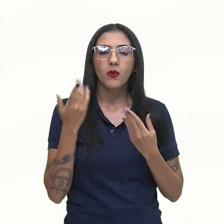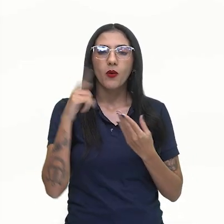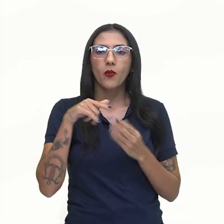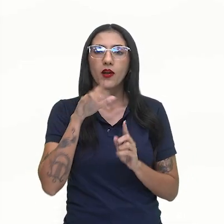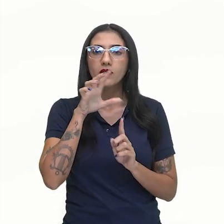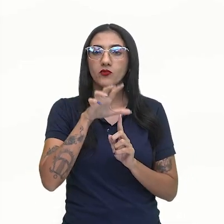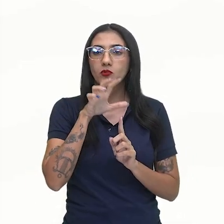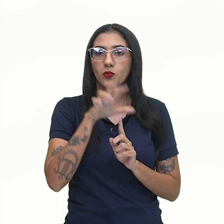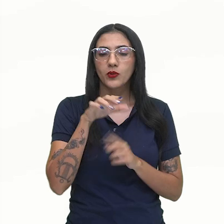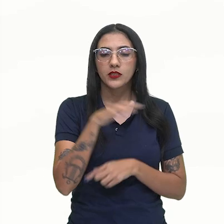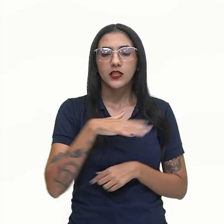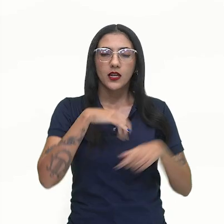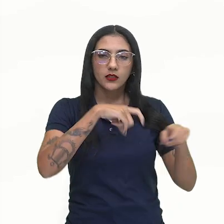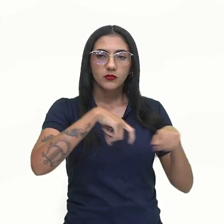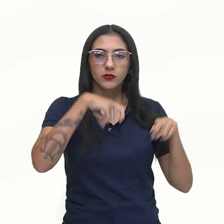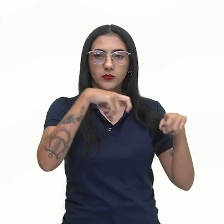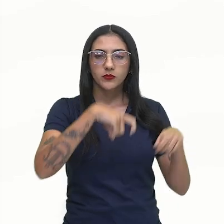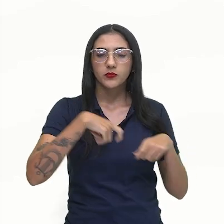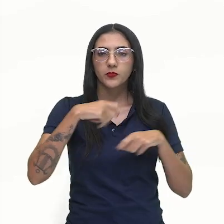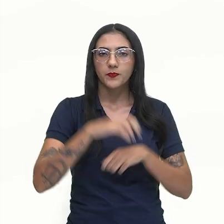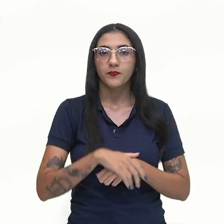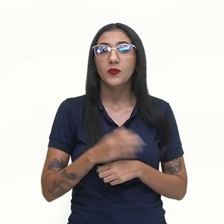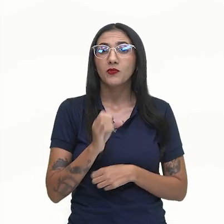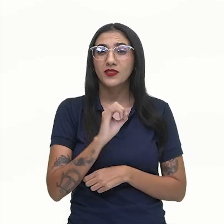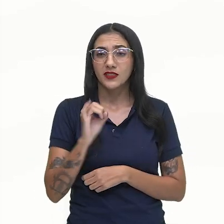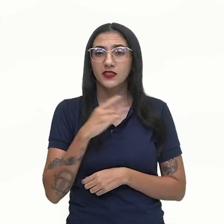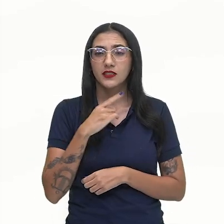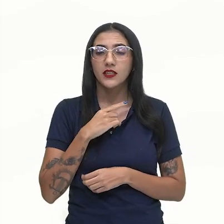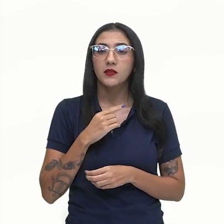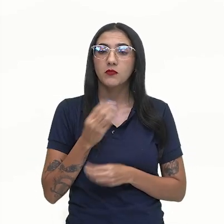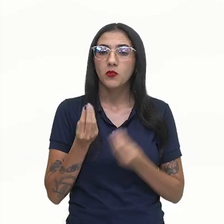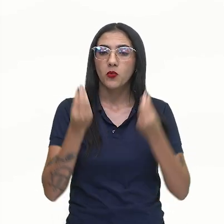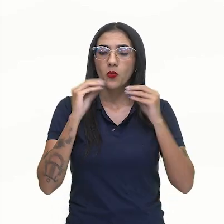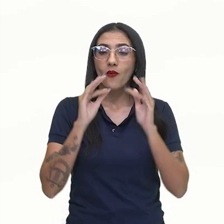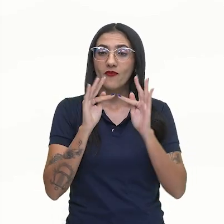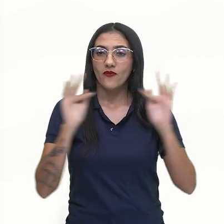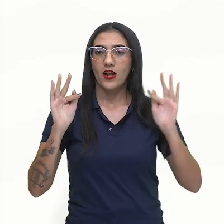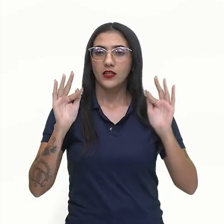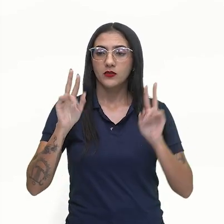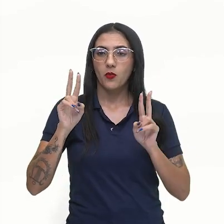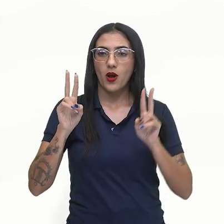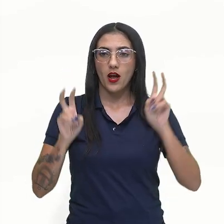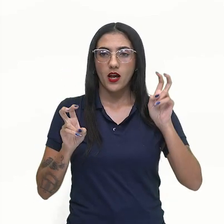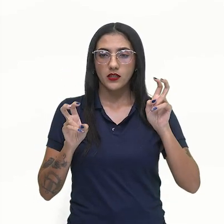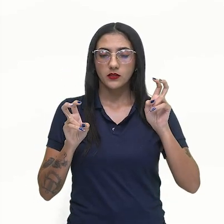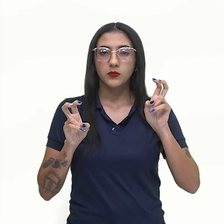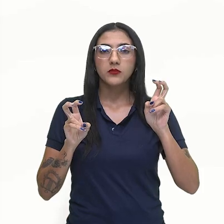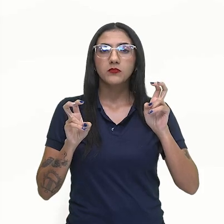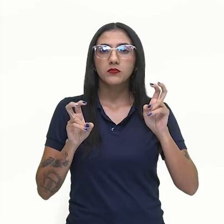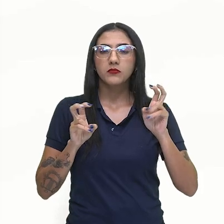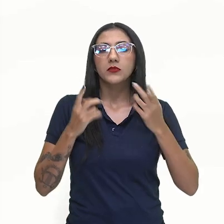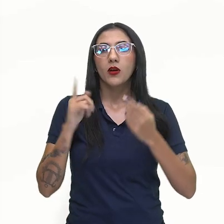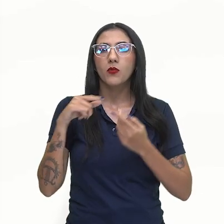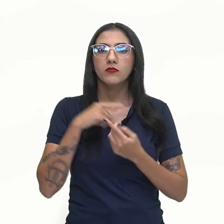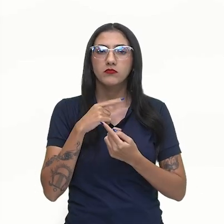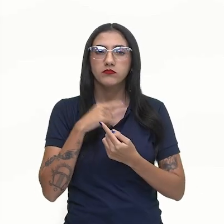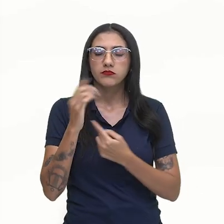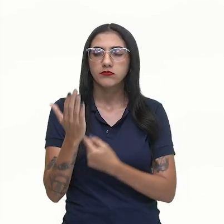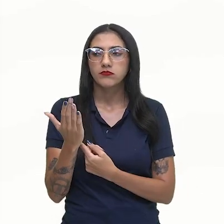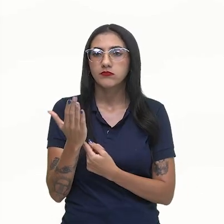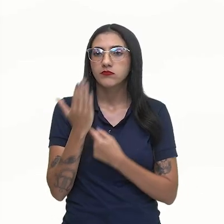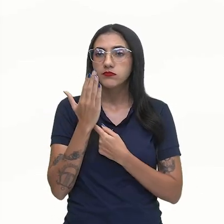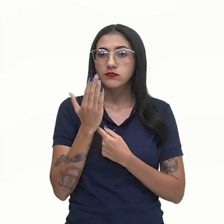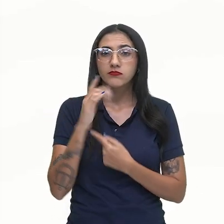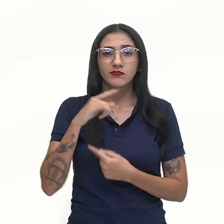né, na agricultura. Então, se eu coloquei isso aqui entre aspas, o que vai vir para mim nessa pesquisa